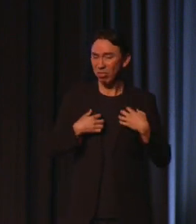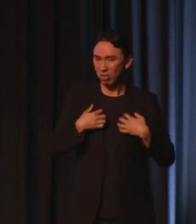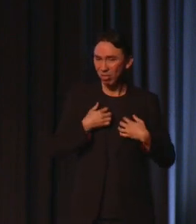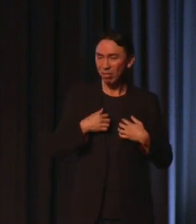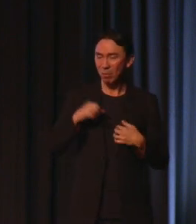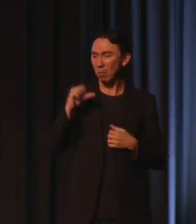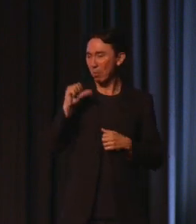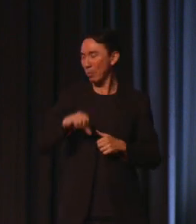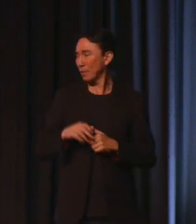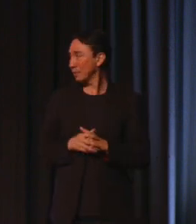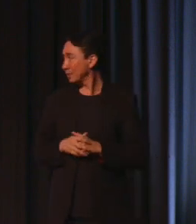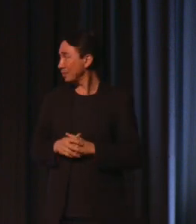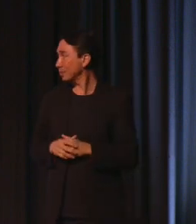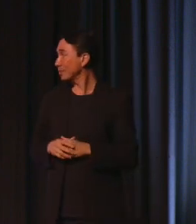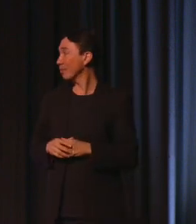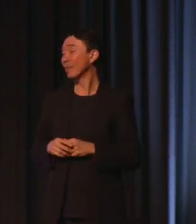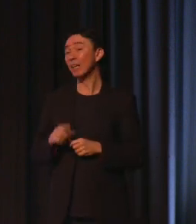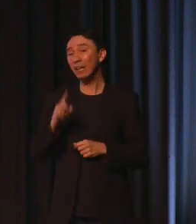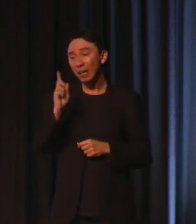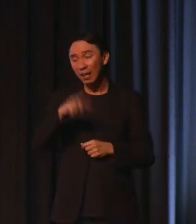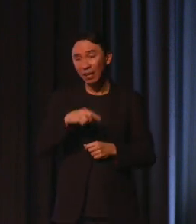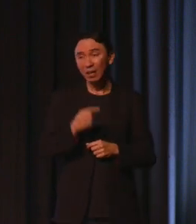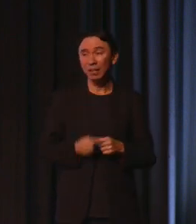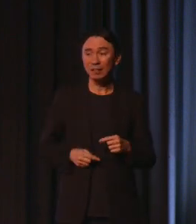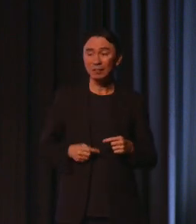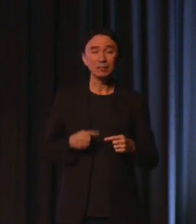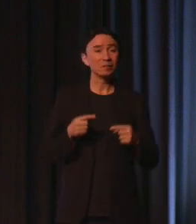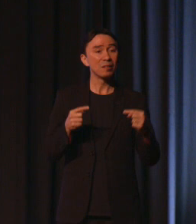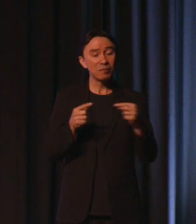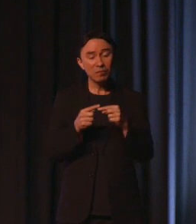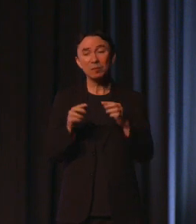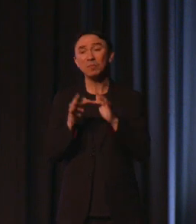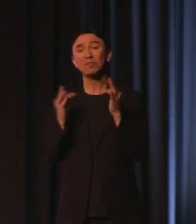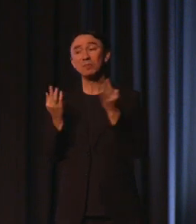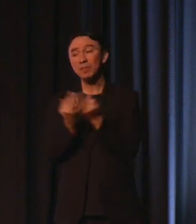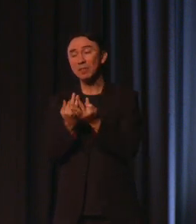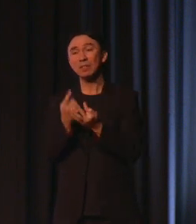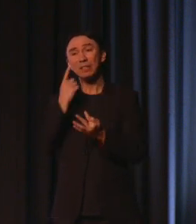vai estar muito relacionado ao poder aquisitivo dessa família.